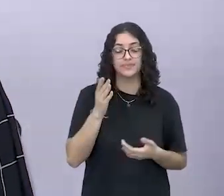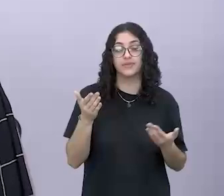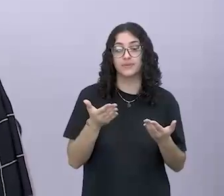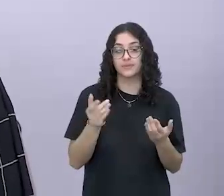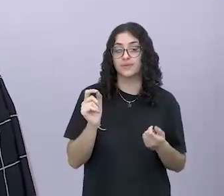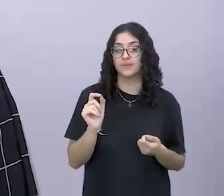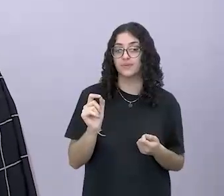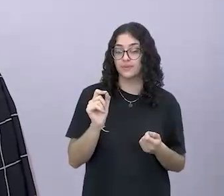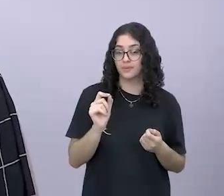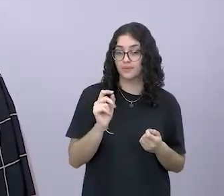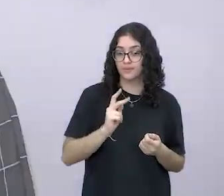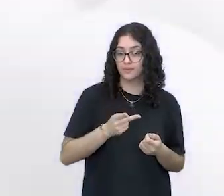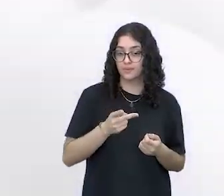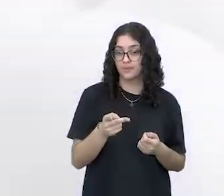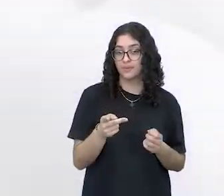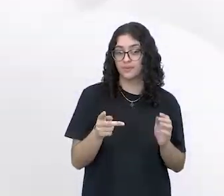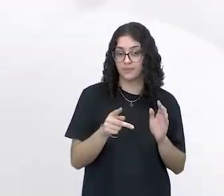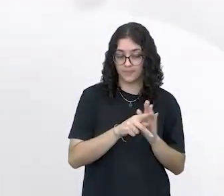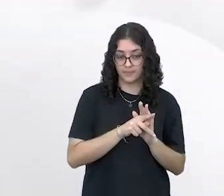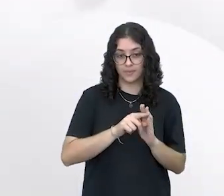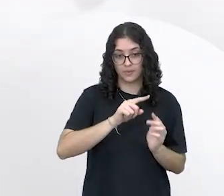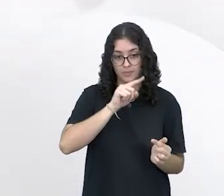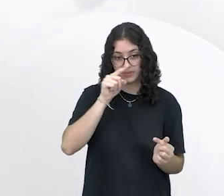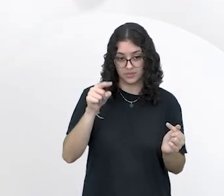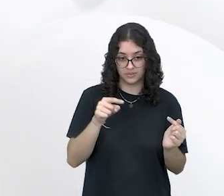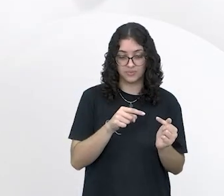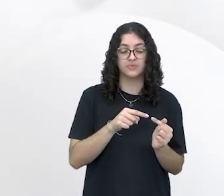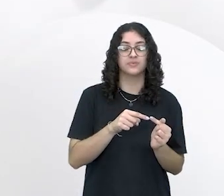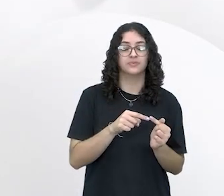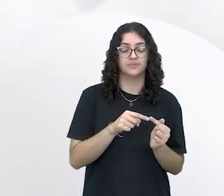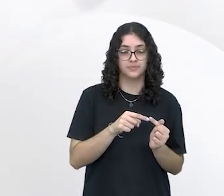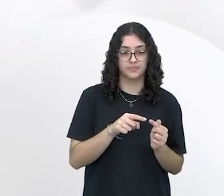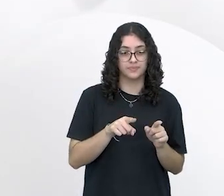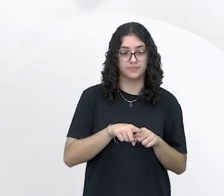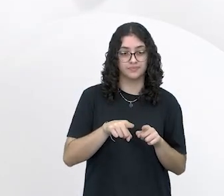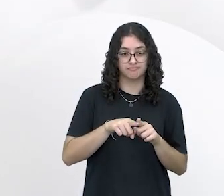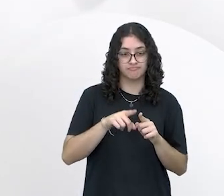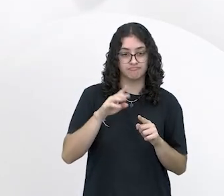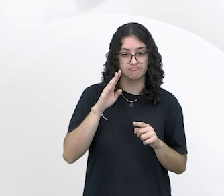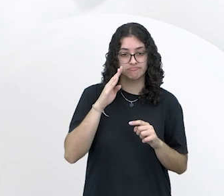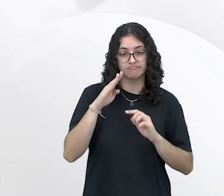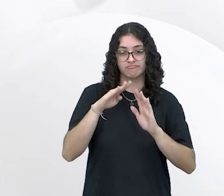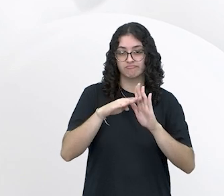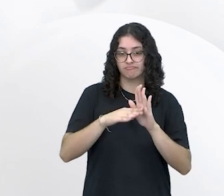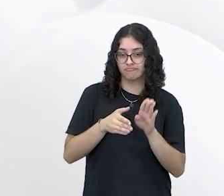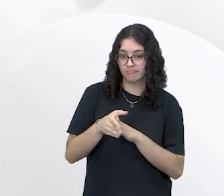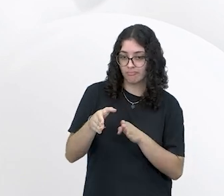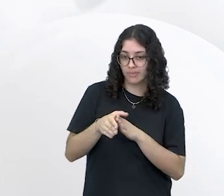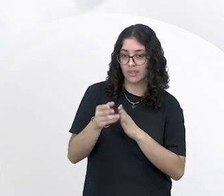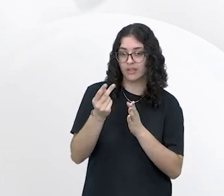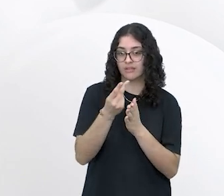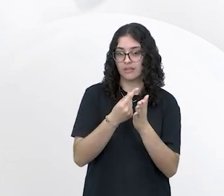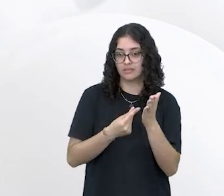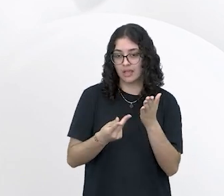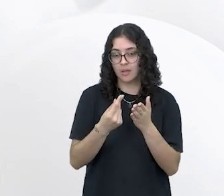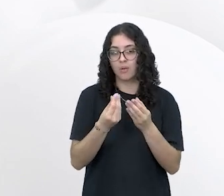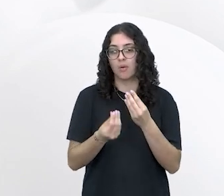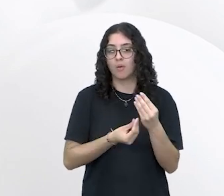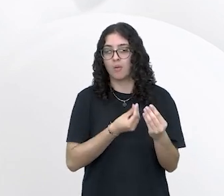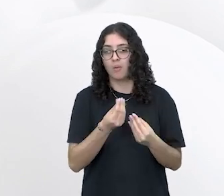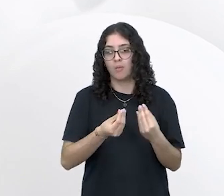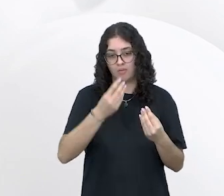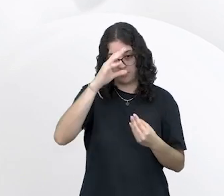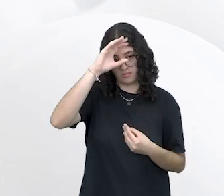passar o nosso percurso hoje da pauta. Tem os objetivos, os princípios orientadores do desenho universal para aprendizagem,